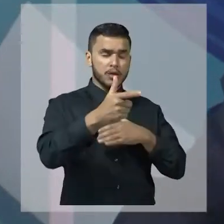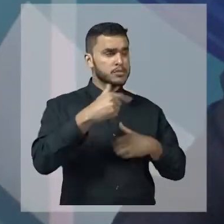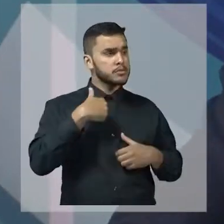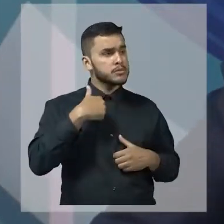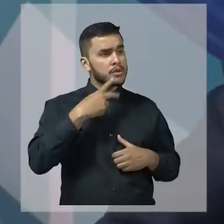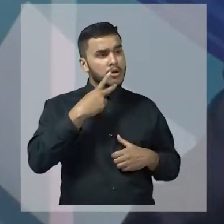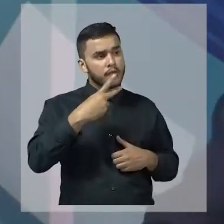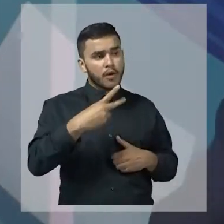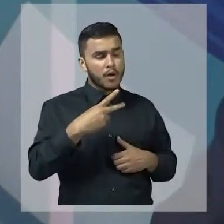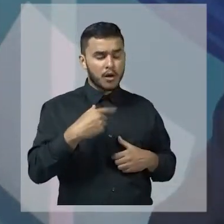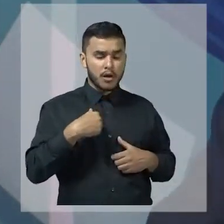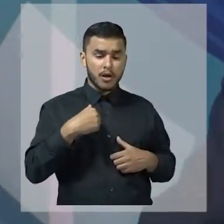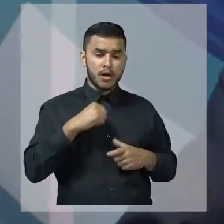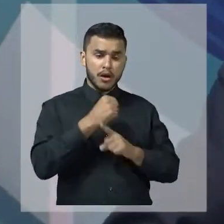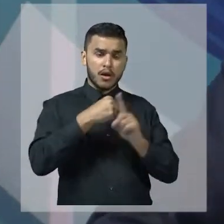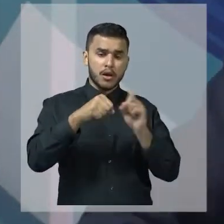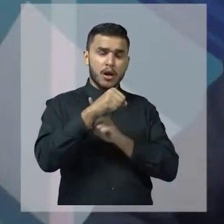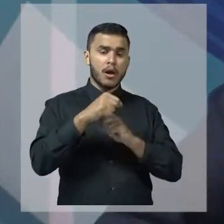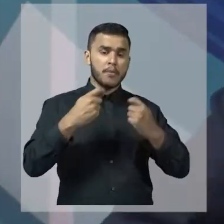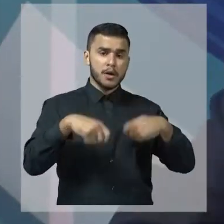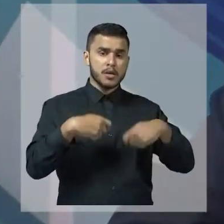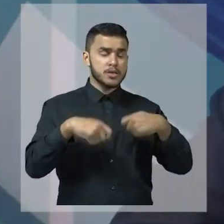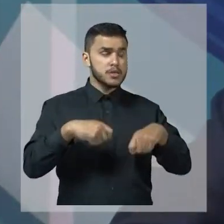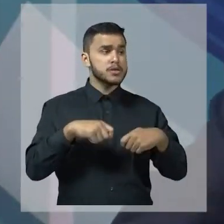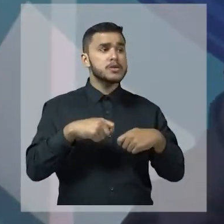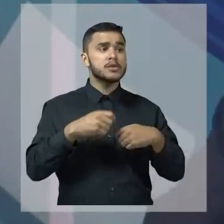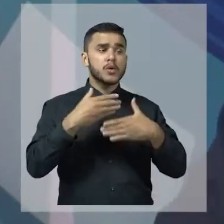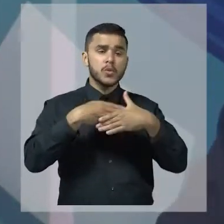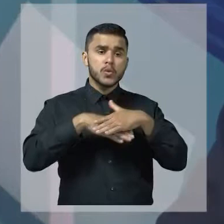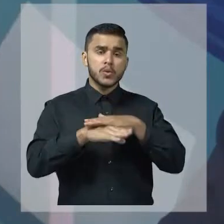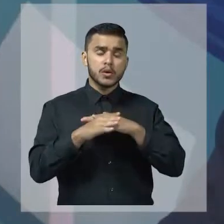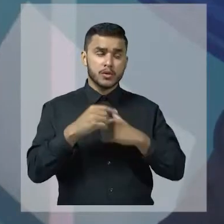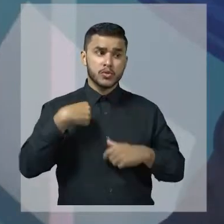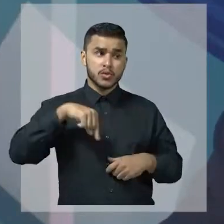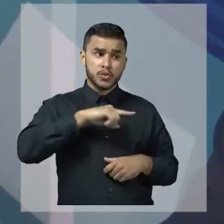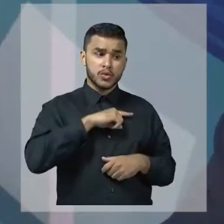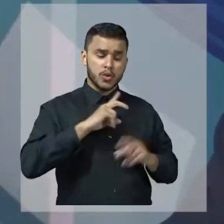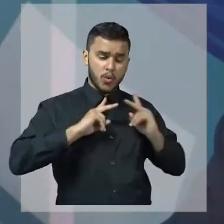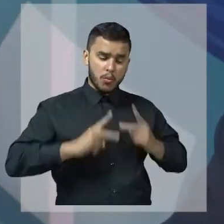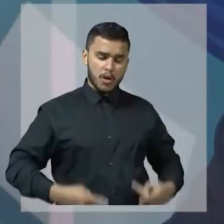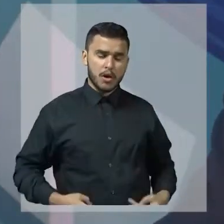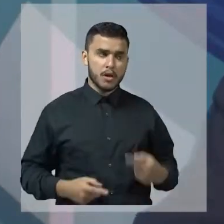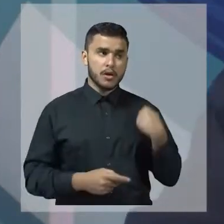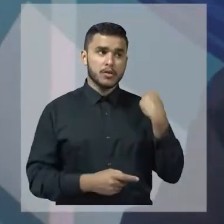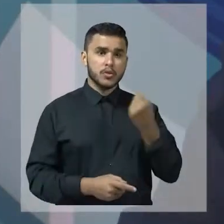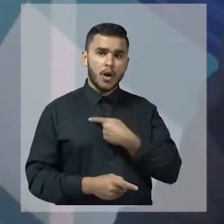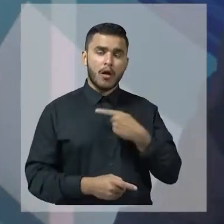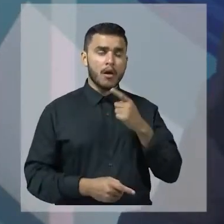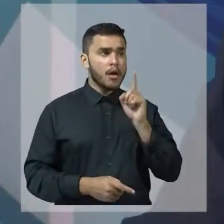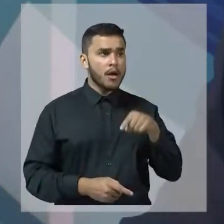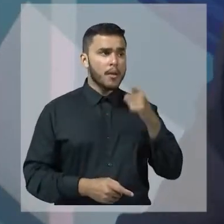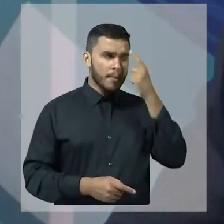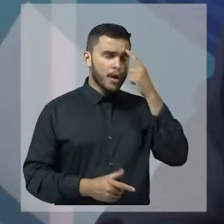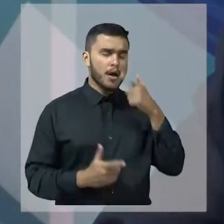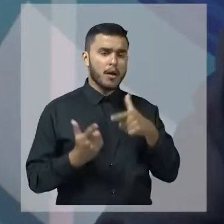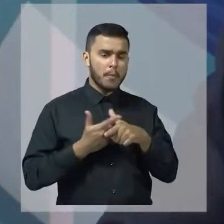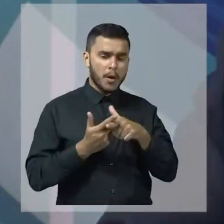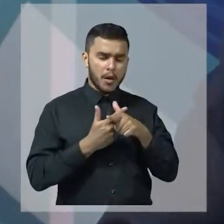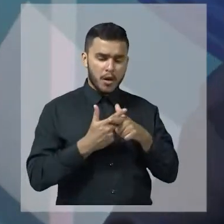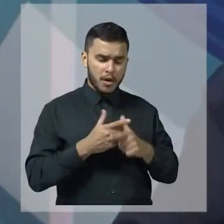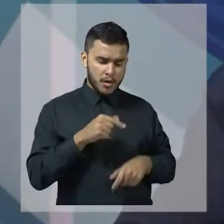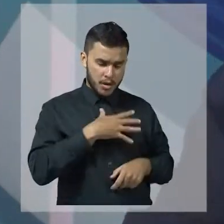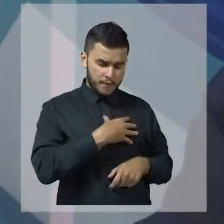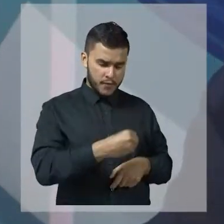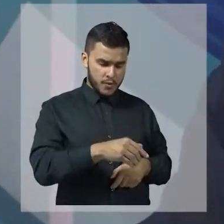domesticá-lo. Infelizmente, nós estamos perdendo essa batalha. Nós, infelizmente, não estamos passando valores para